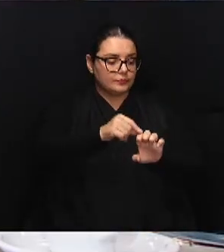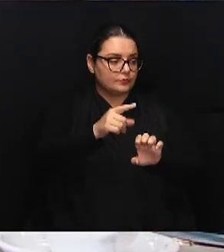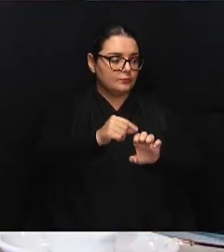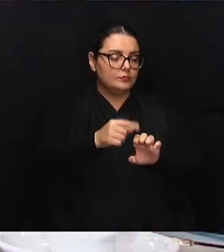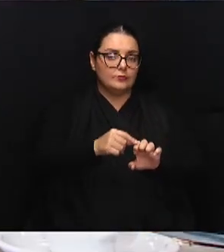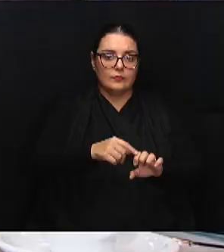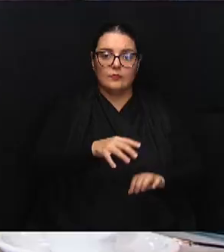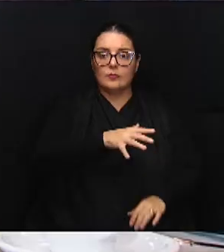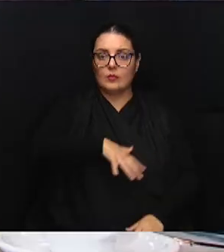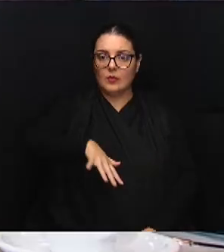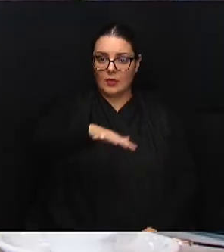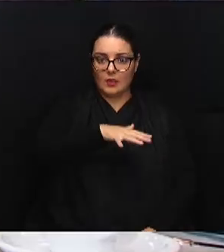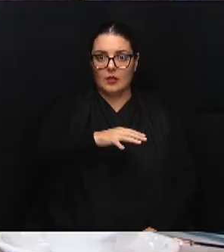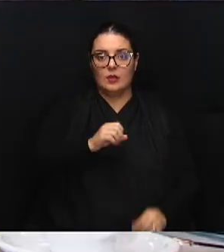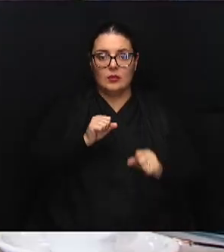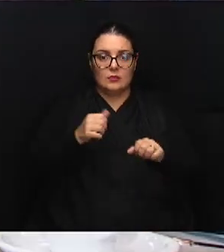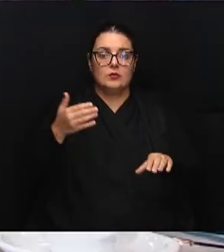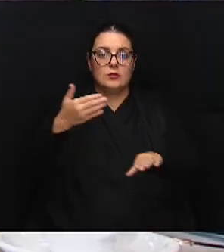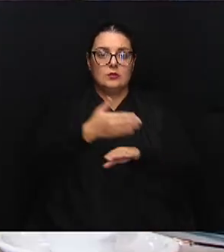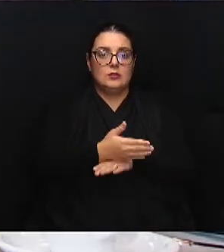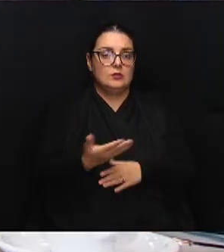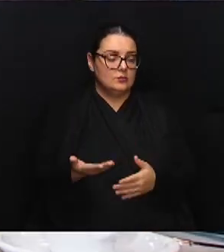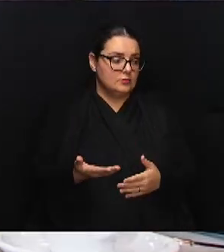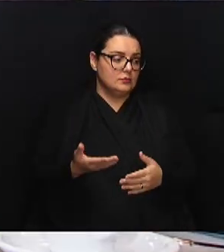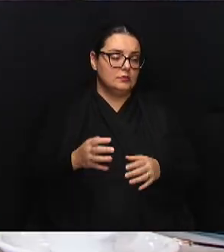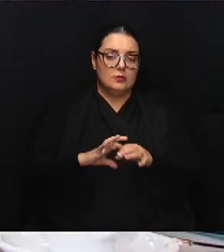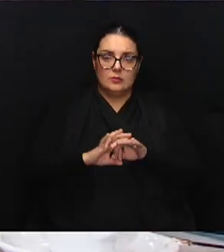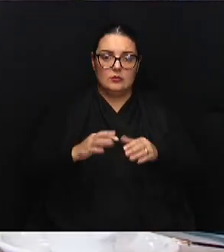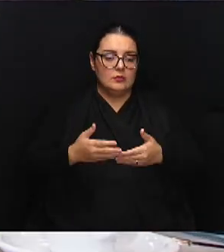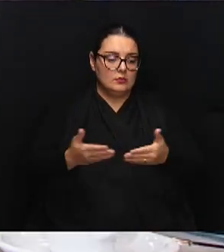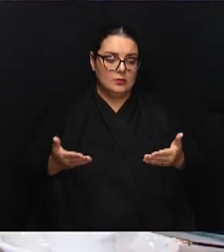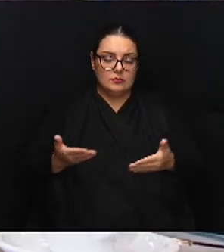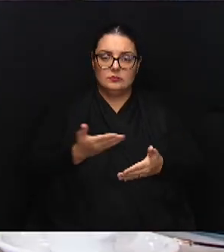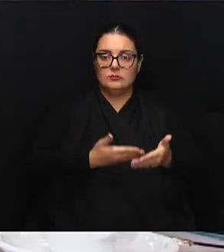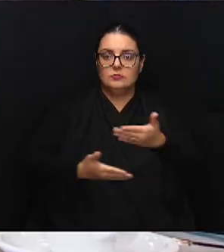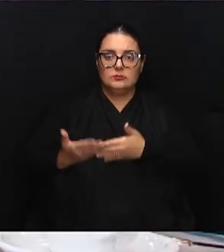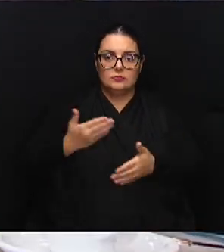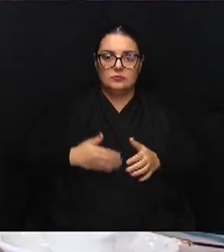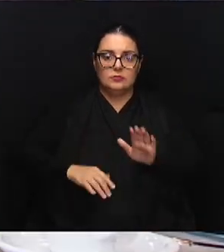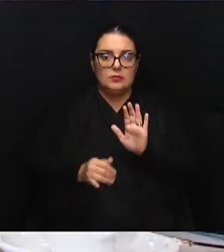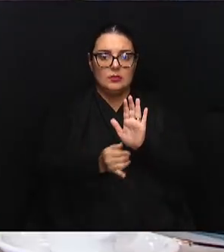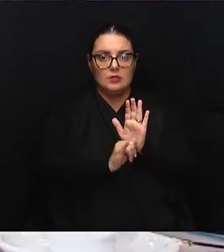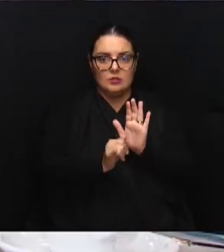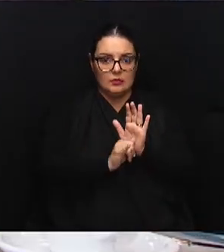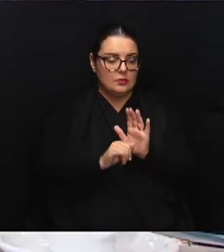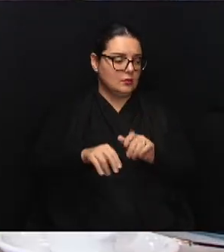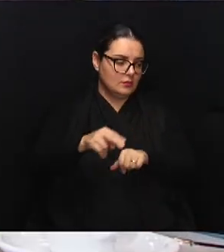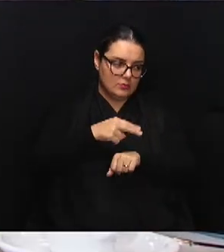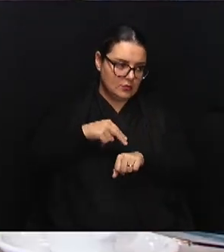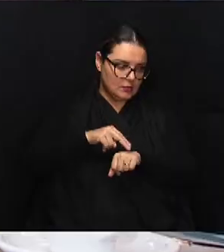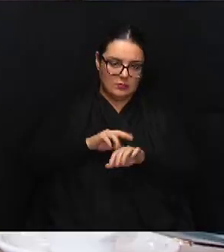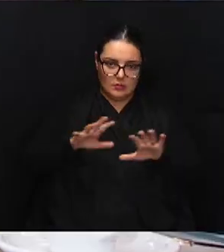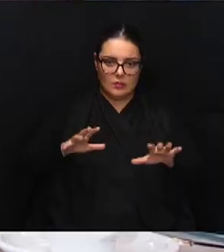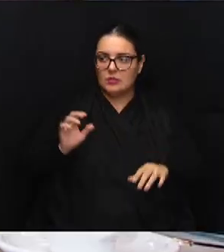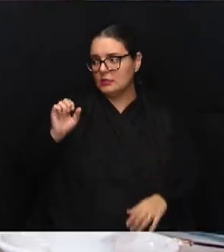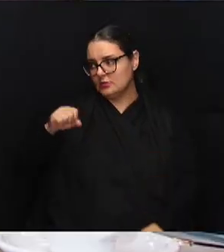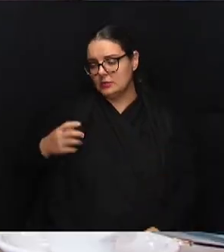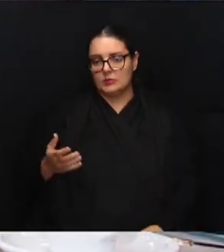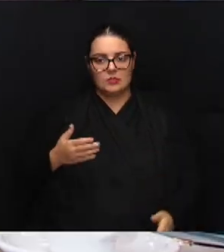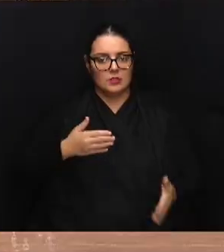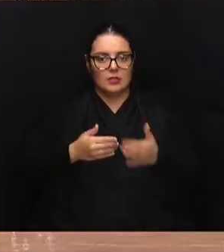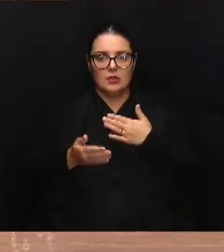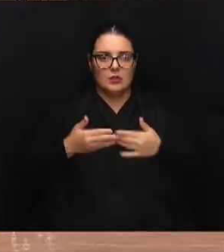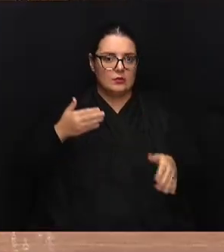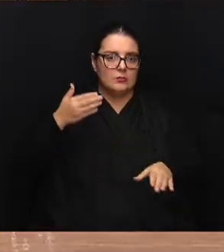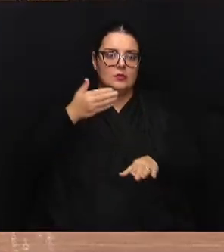microempreendedores dessa área que possam acessar e vão estar sendo disponibilizados os editais em nível nacional, né? Sim. E qualquer um pode